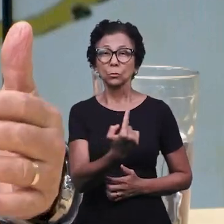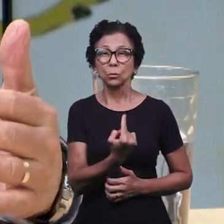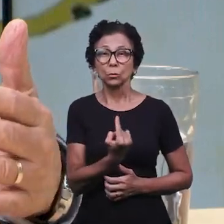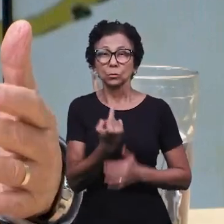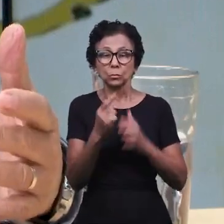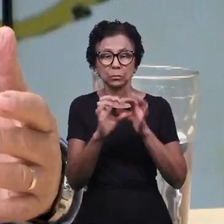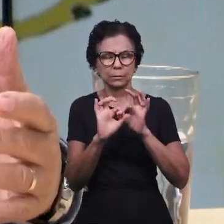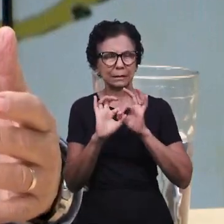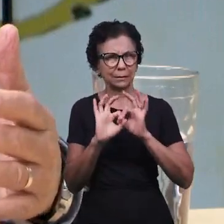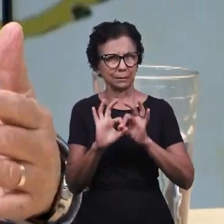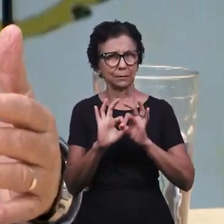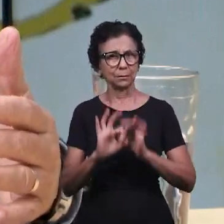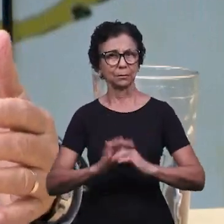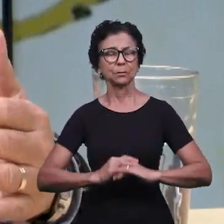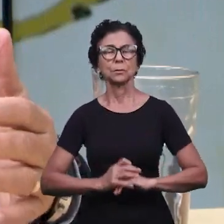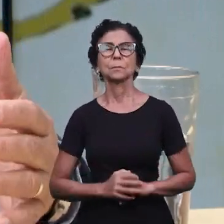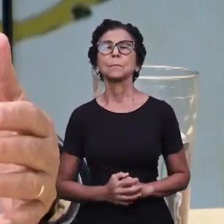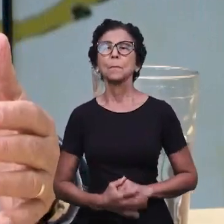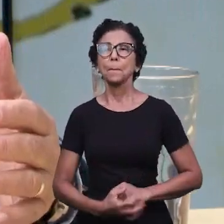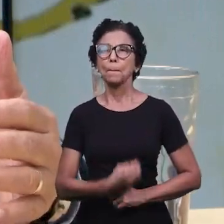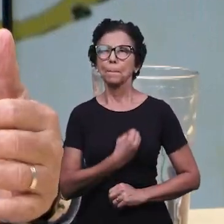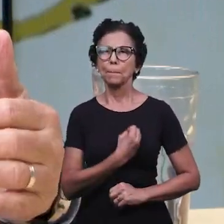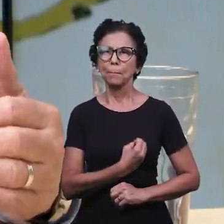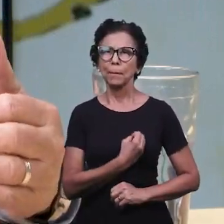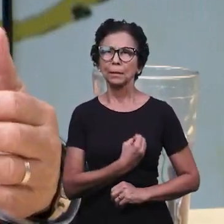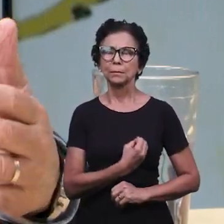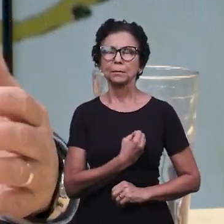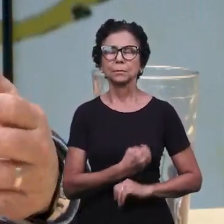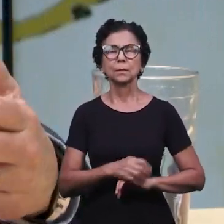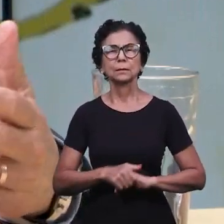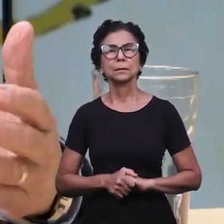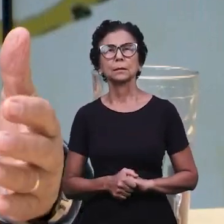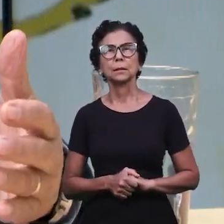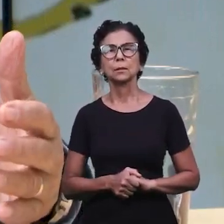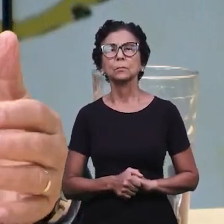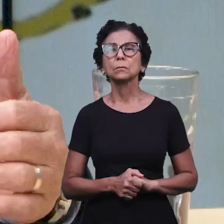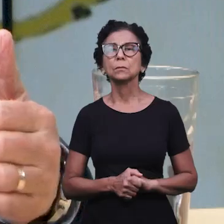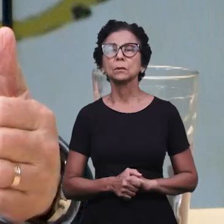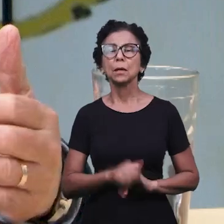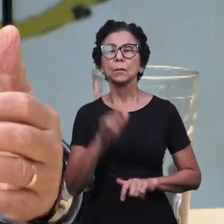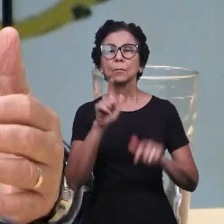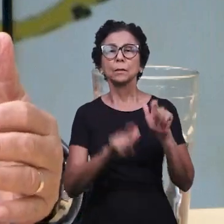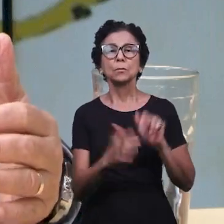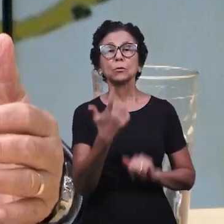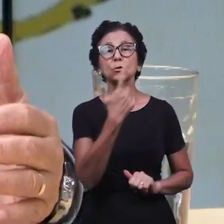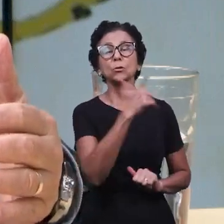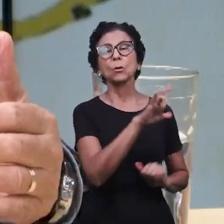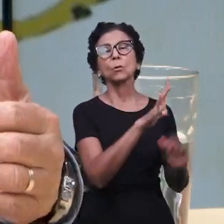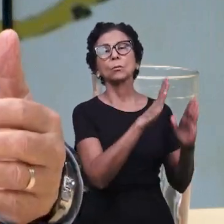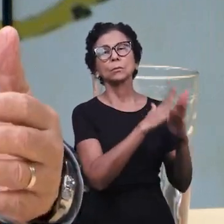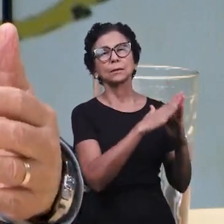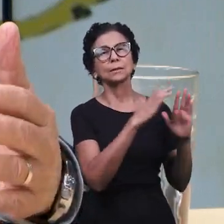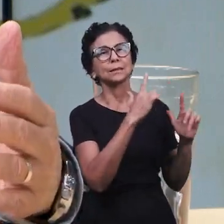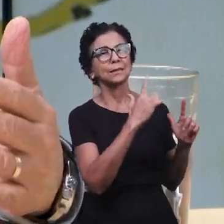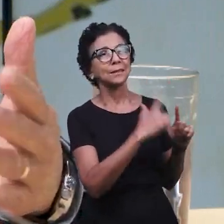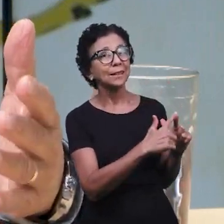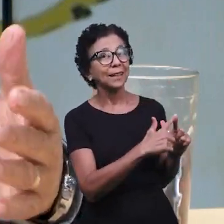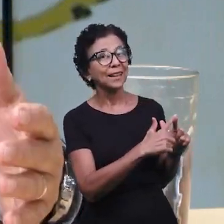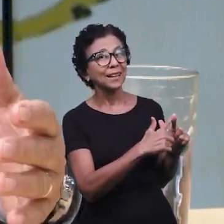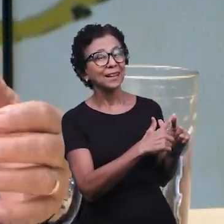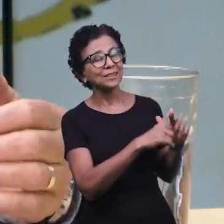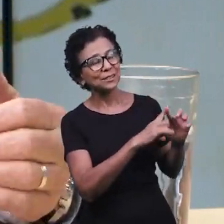tivemos uma participação muito grande de irmãos, né? Inclusive irmãos de outras igrejas ligadas a nós, por laços